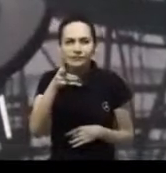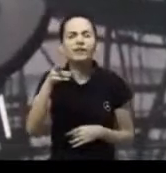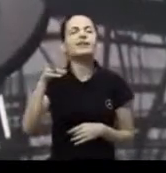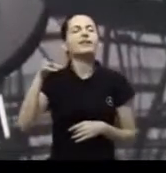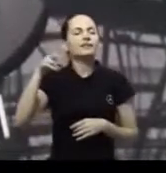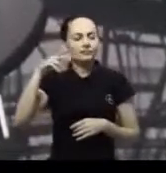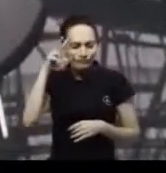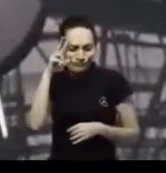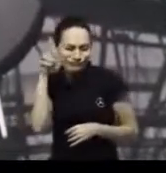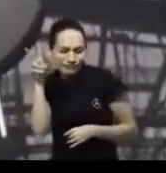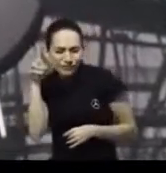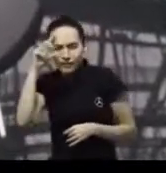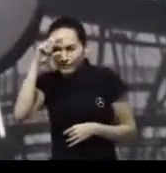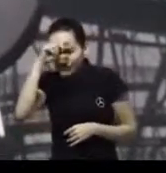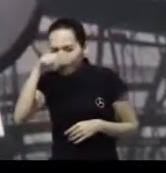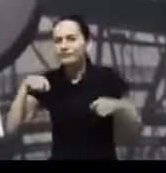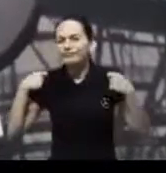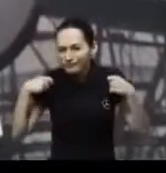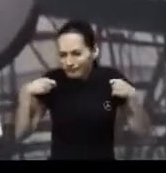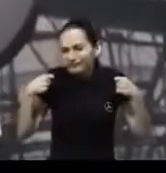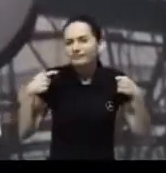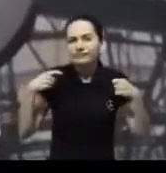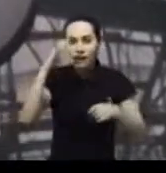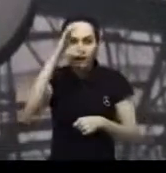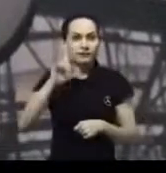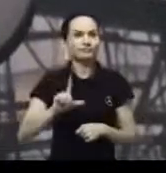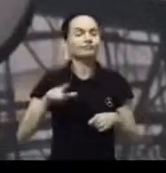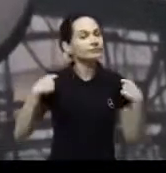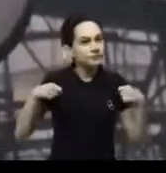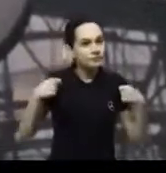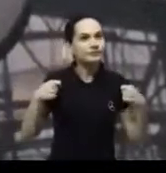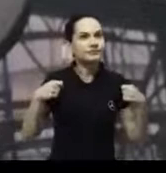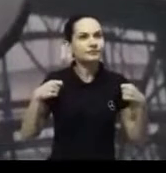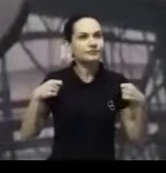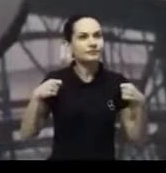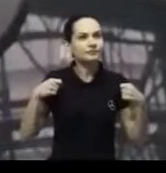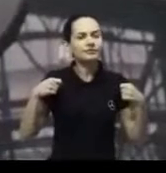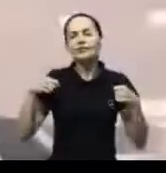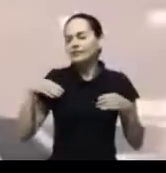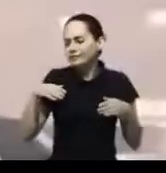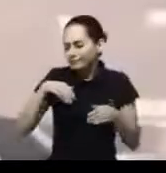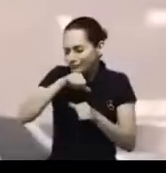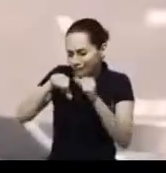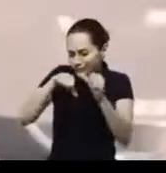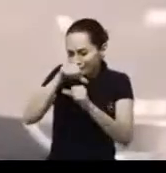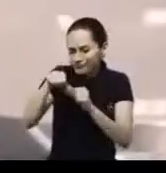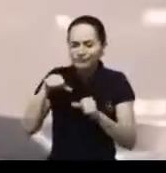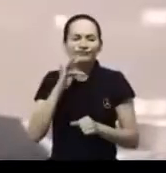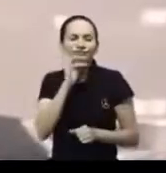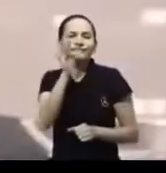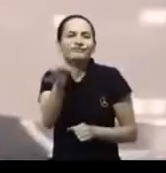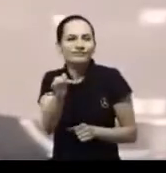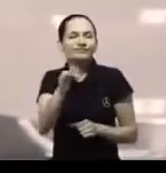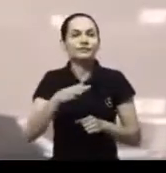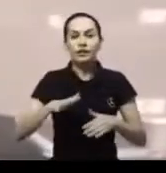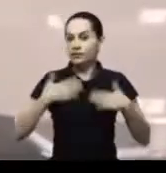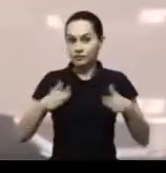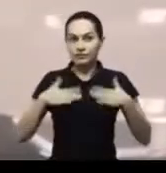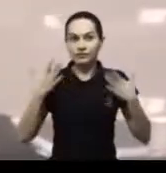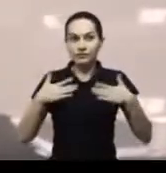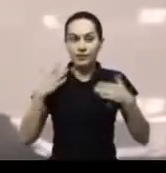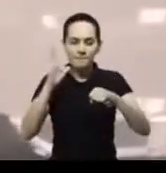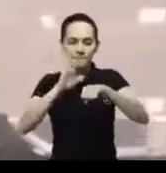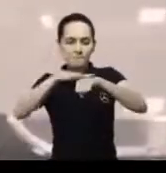como a necessidade e do Brasil e dos clientes sempre mover no futuro só madeira e Cassol dos